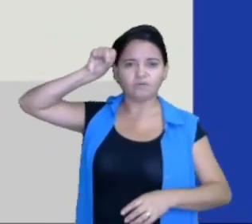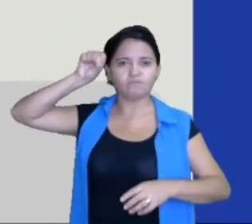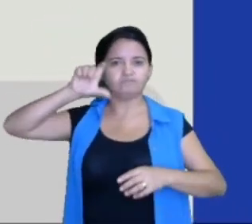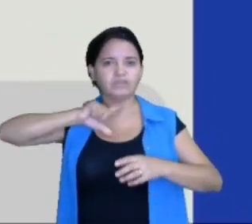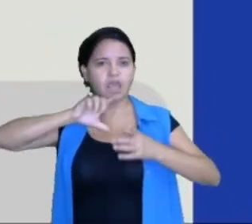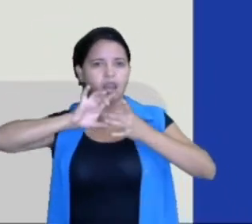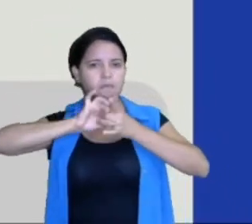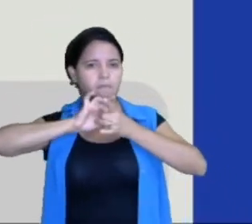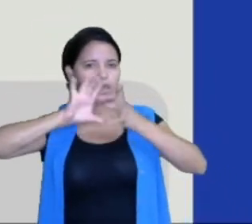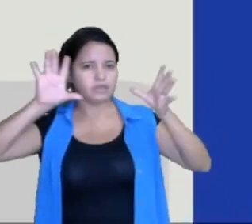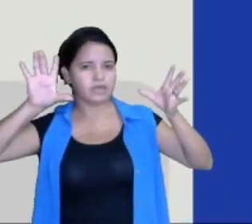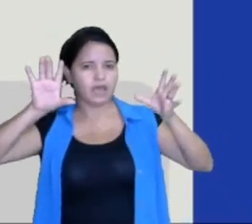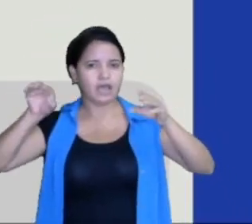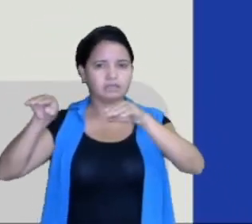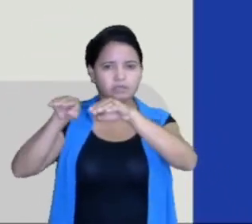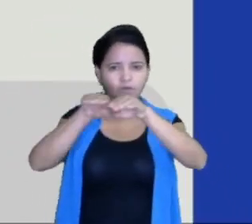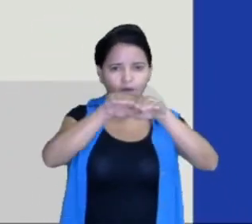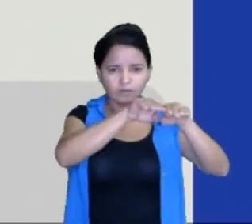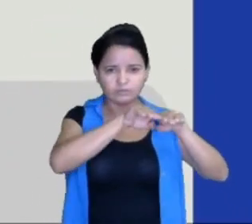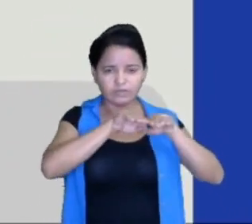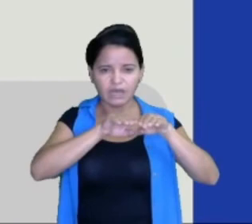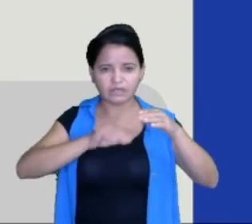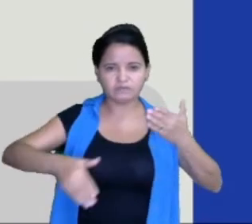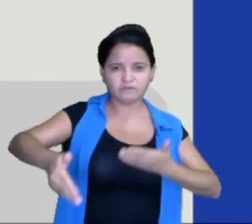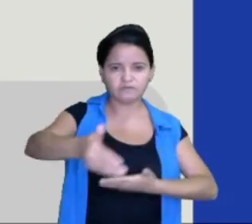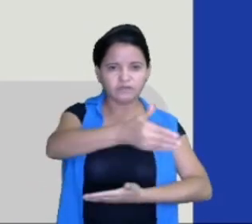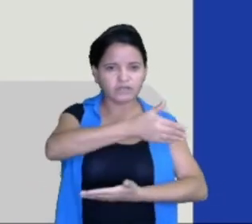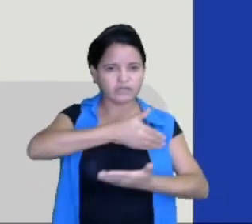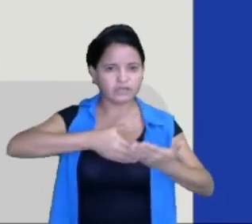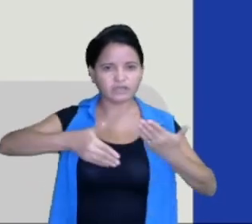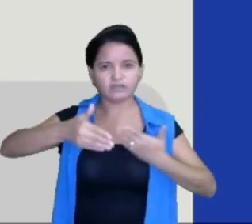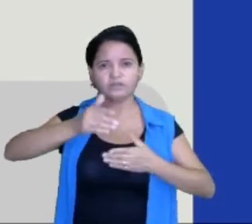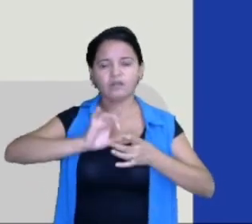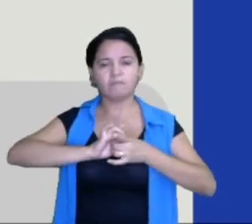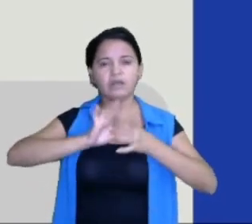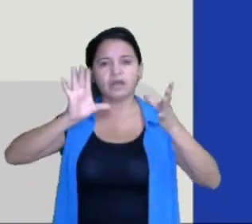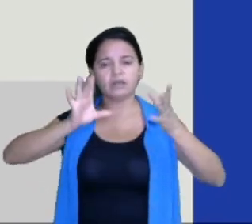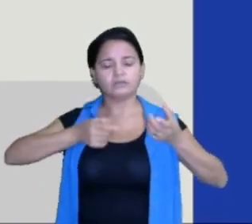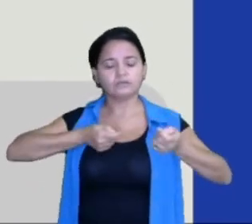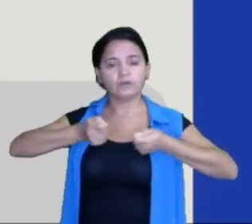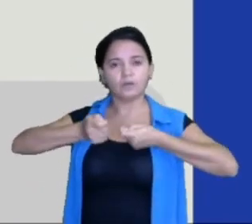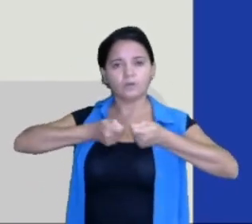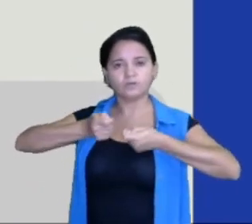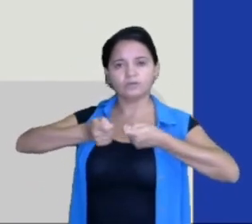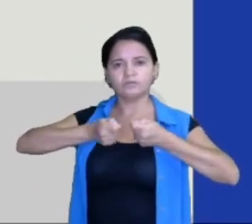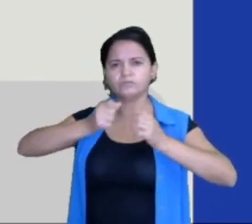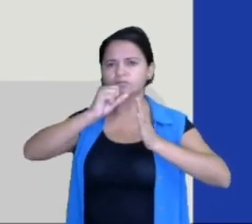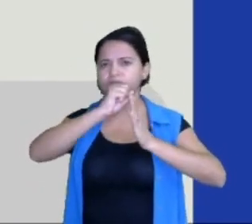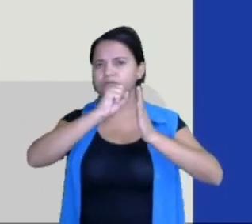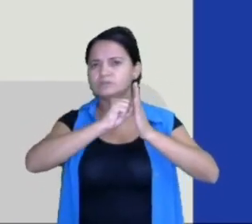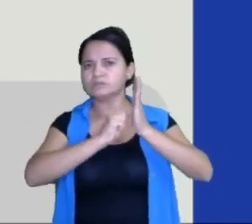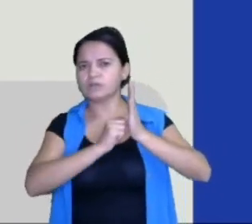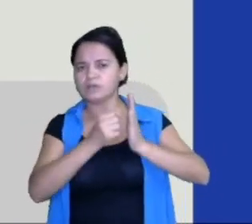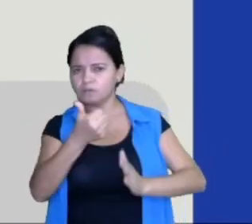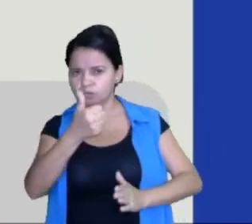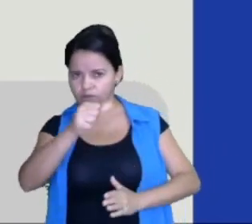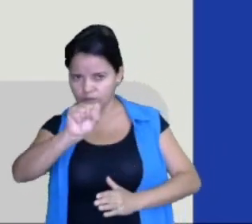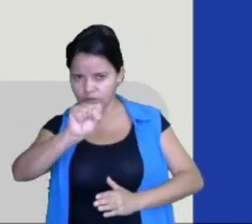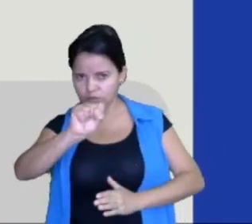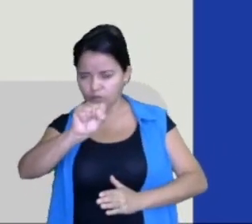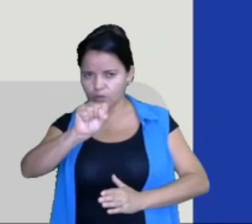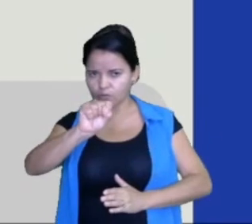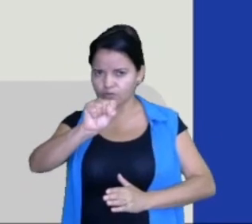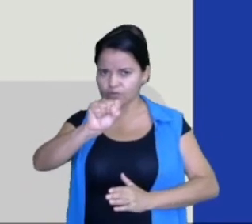liberdade, igualdade, fraternidade, a questão do liberalismo econômico, né? Porque século XVIII, pessoal, essa